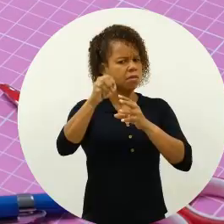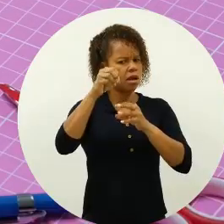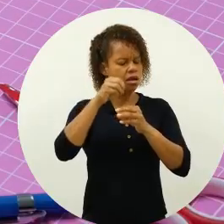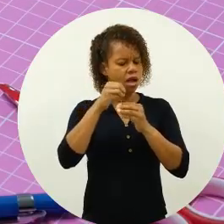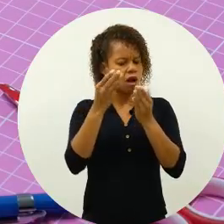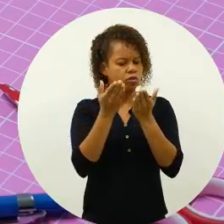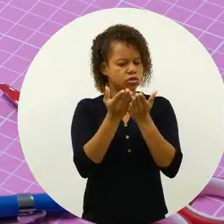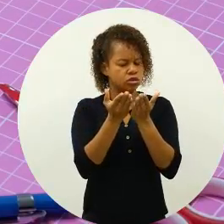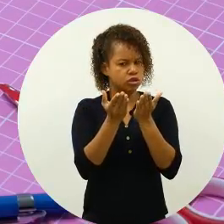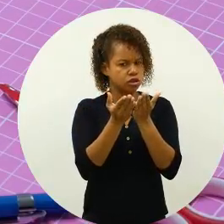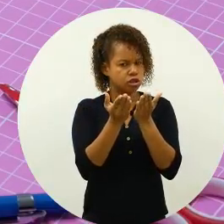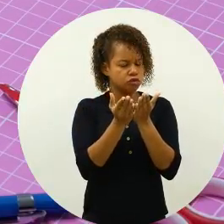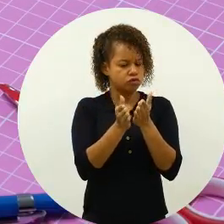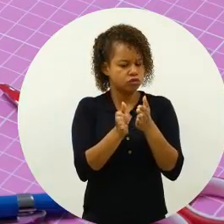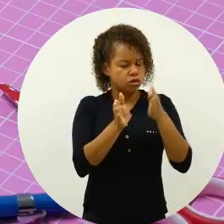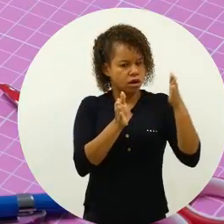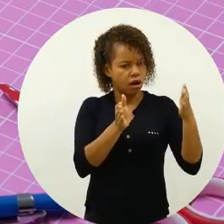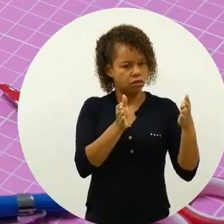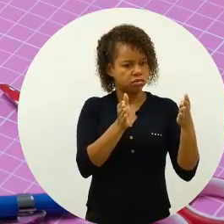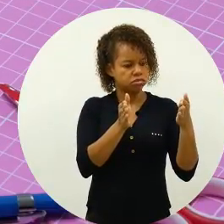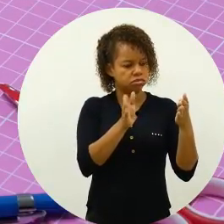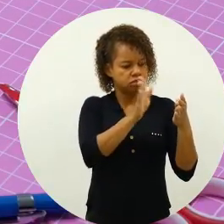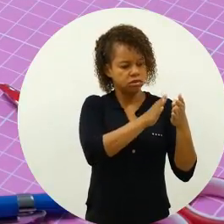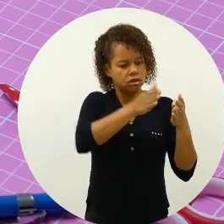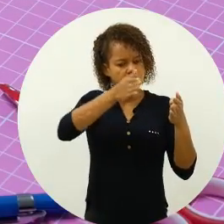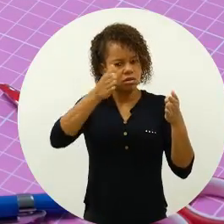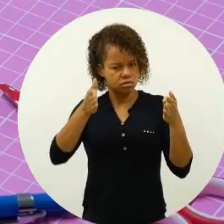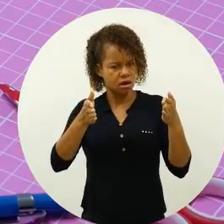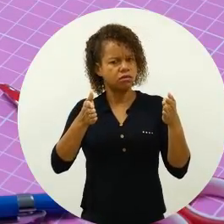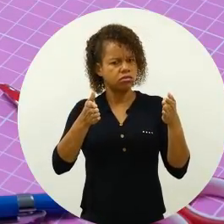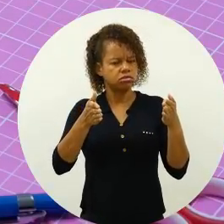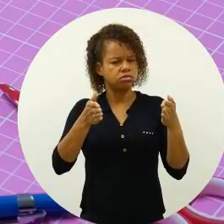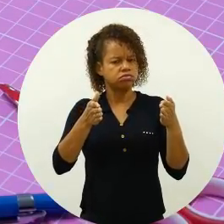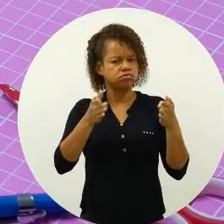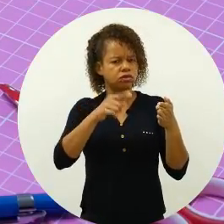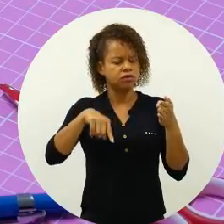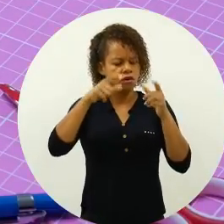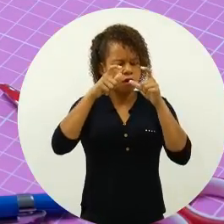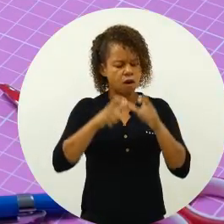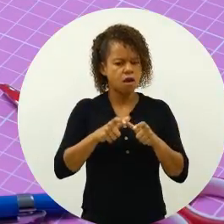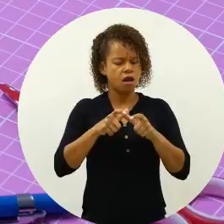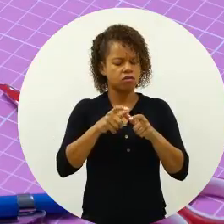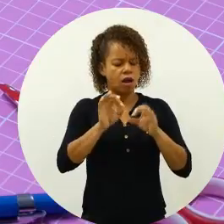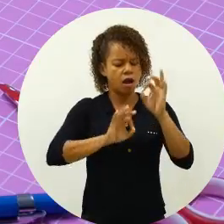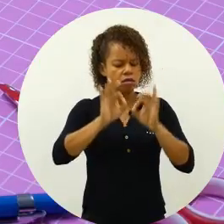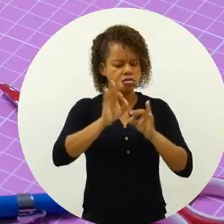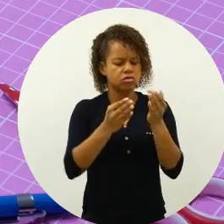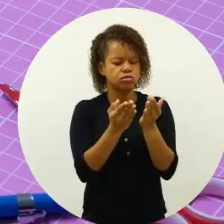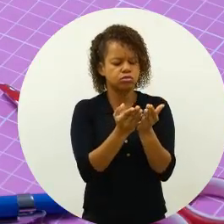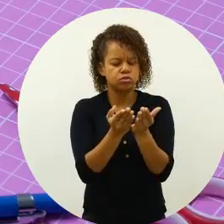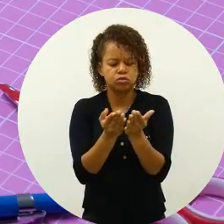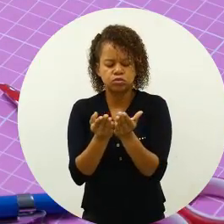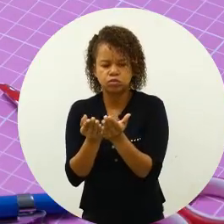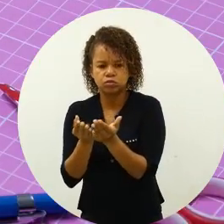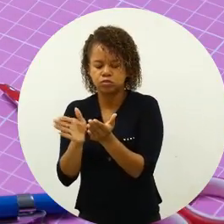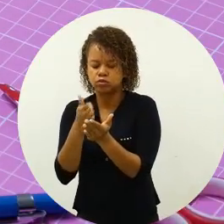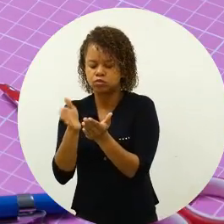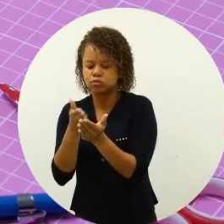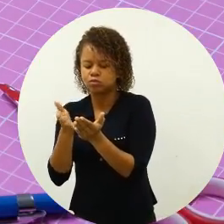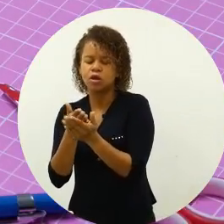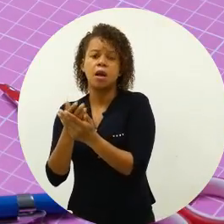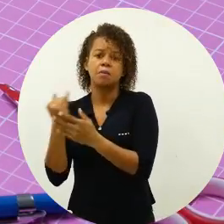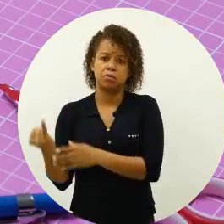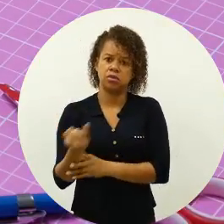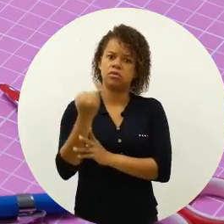os livretos deste lado para este lado, que vai ser o local da encadernação. Principalmente quando